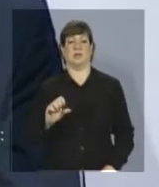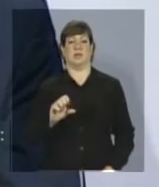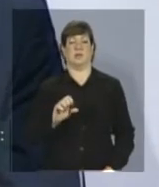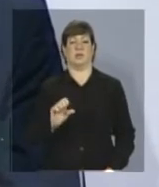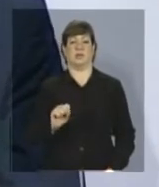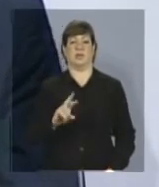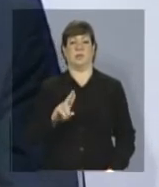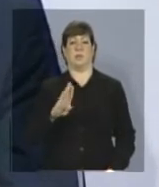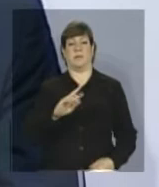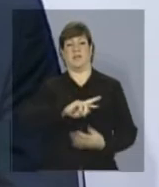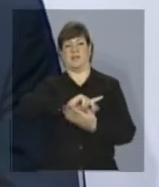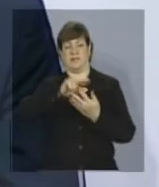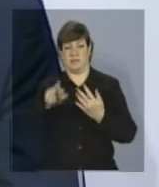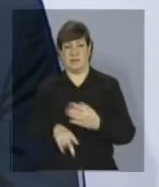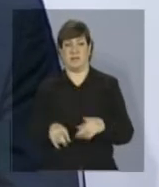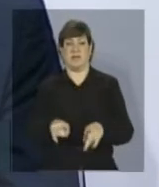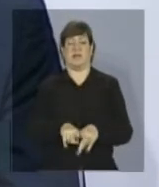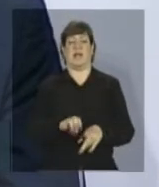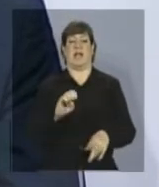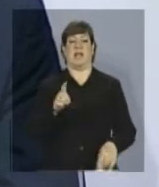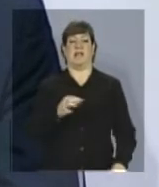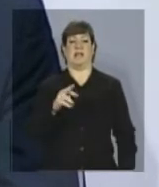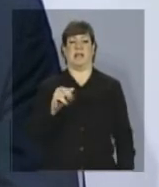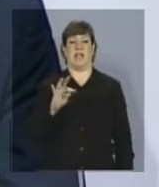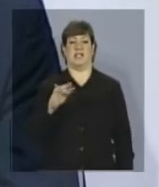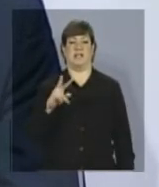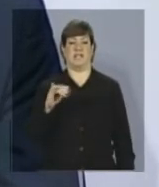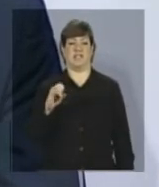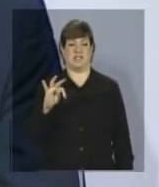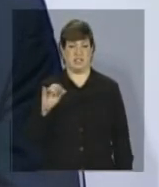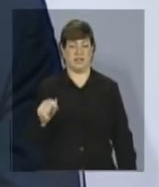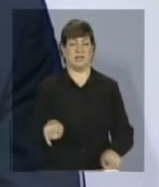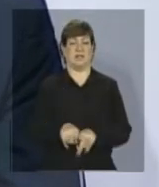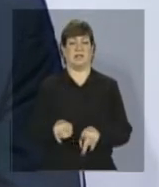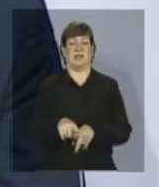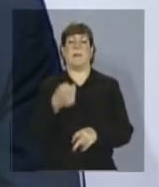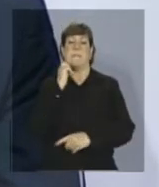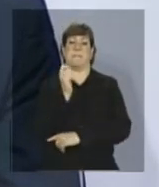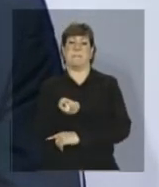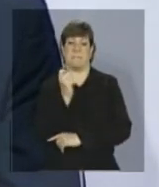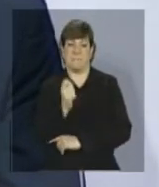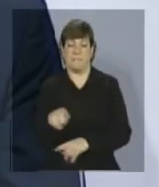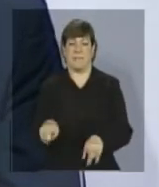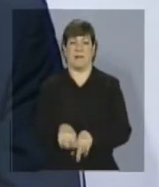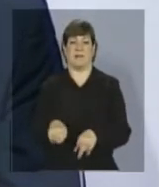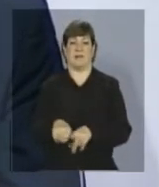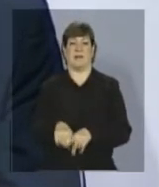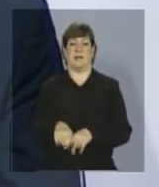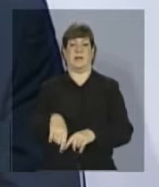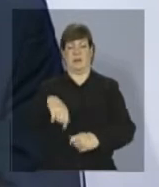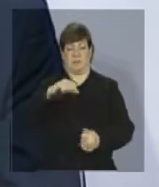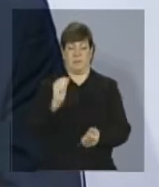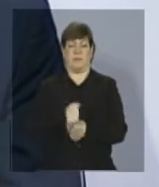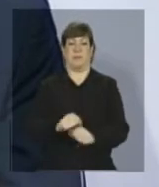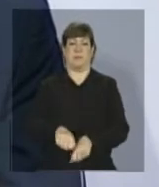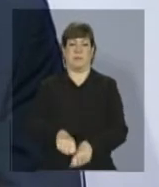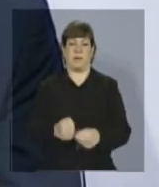Então, extrativistas, pescadoras, marisqueiras, quebradoras de babaçu,